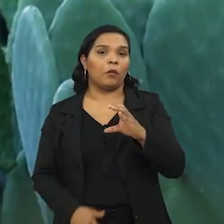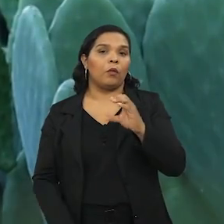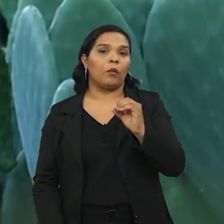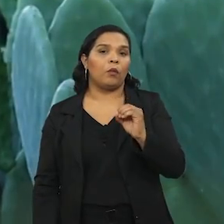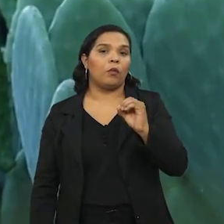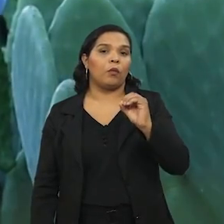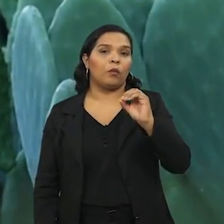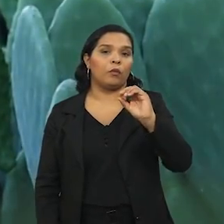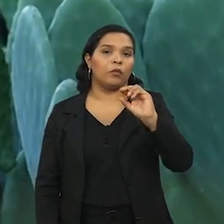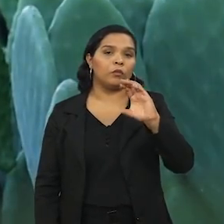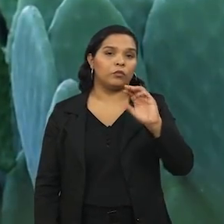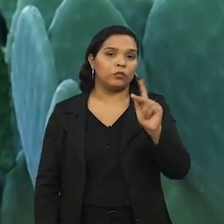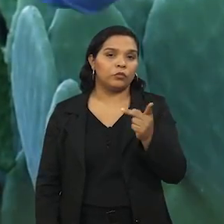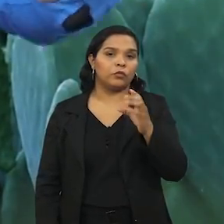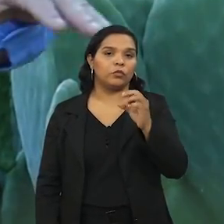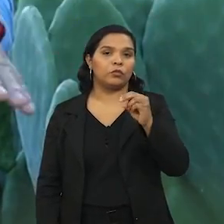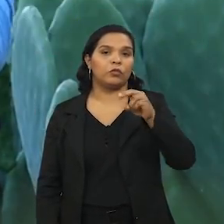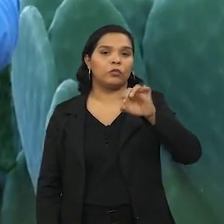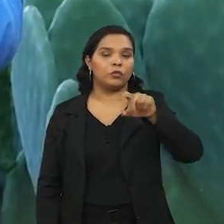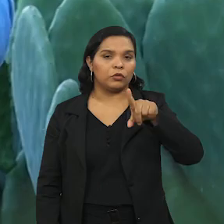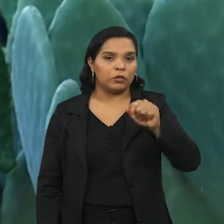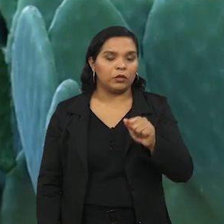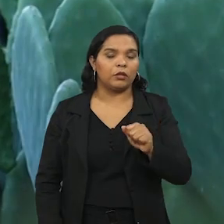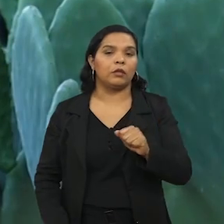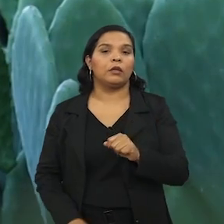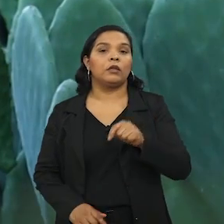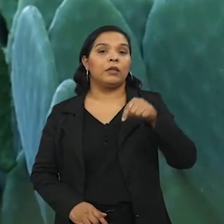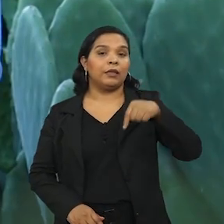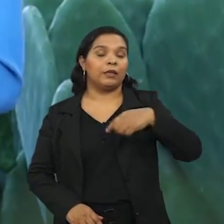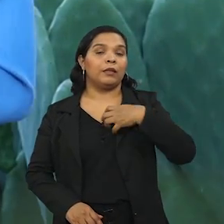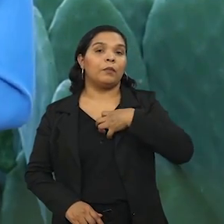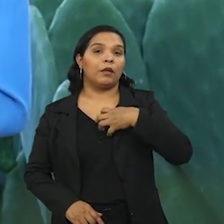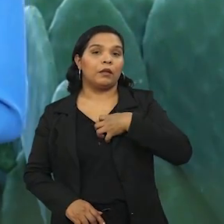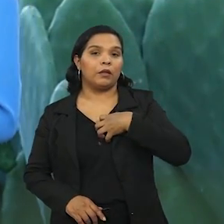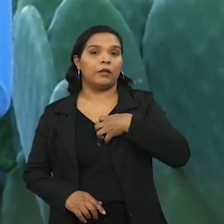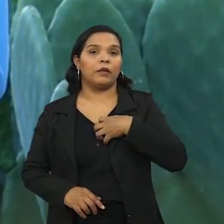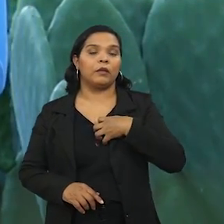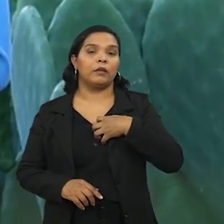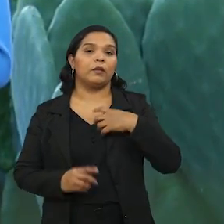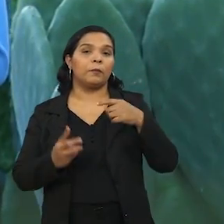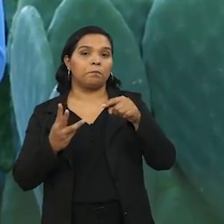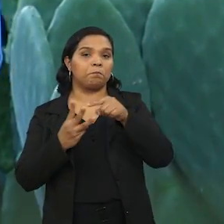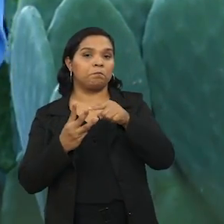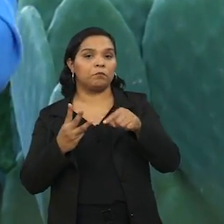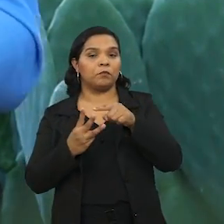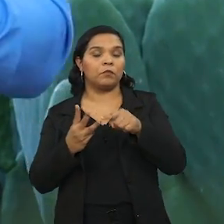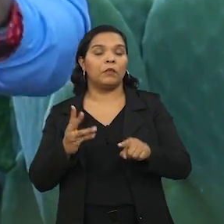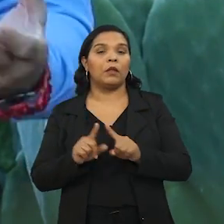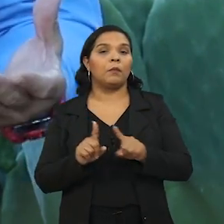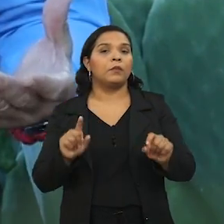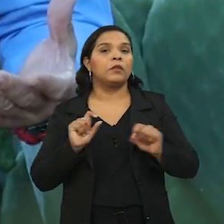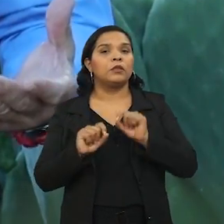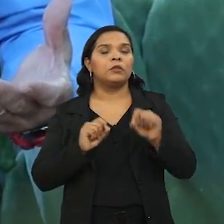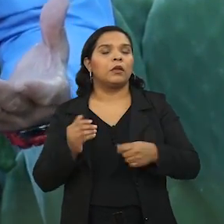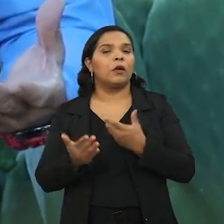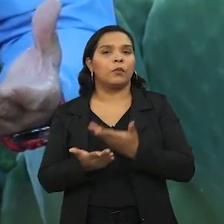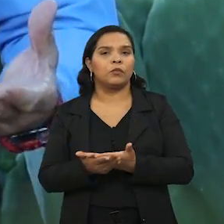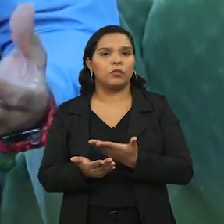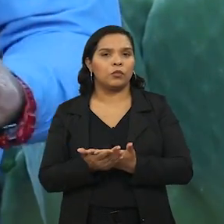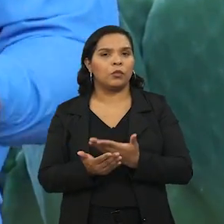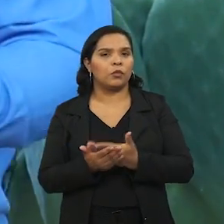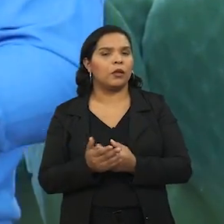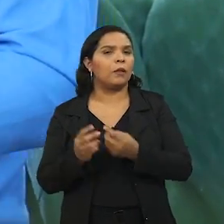carmim, que não é muito presente ainda nessa região nossa, mas já está na Bahia, e as outras 2 são resistentes. Mas o que é que a gente quer com o